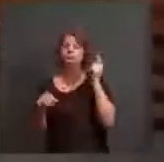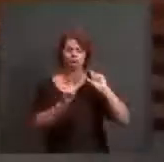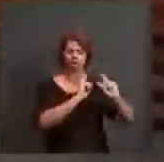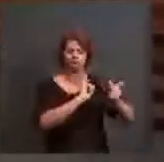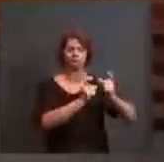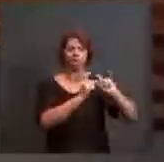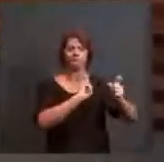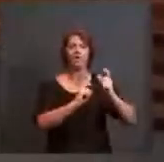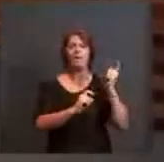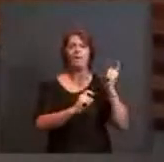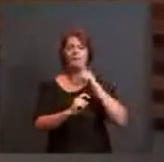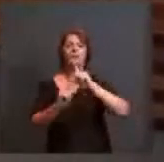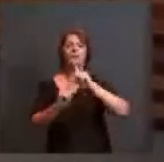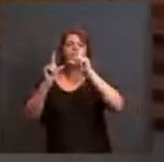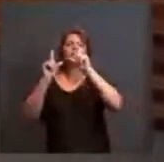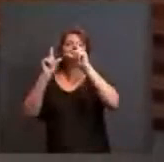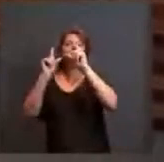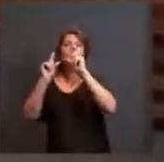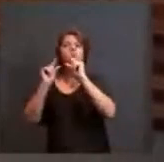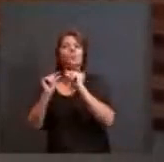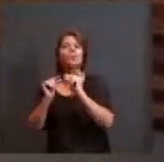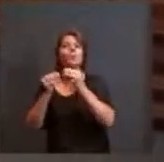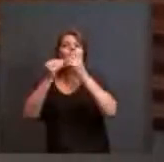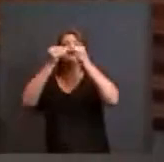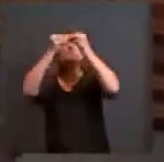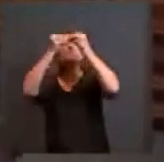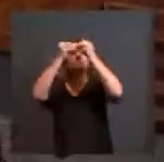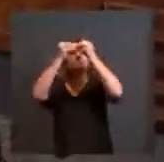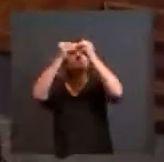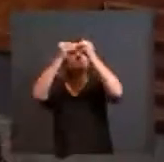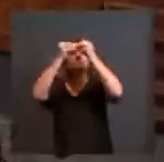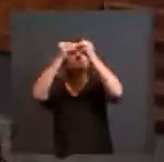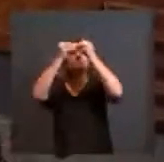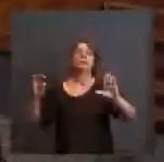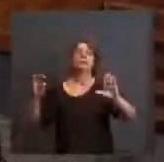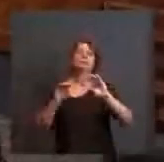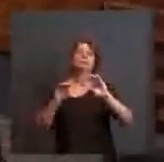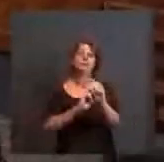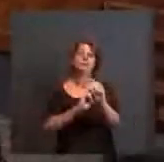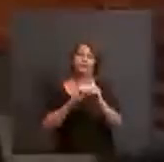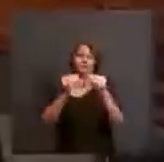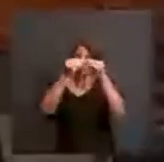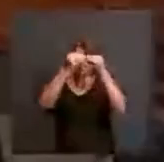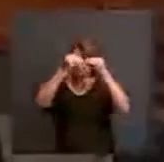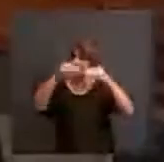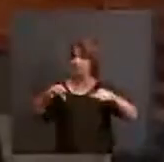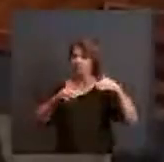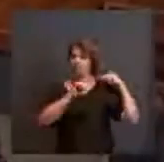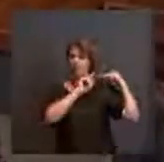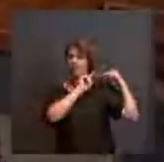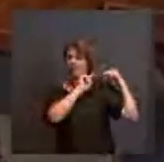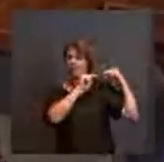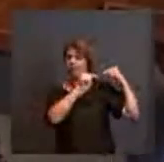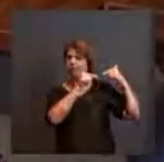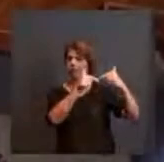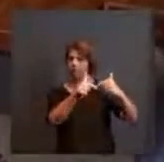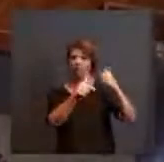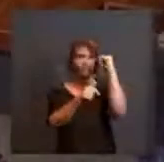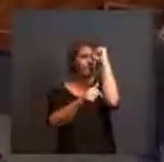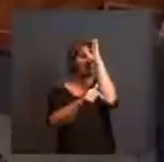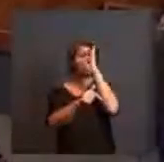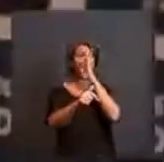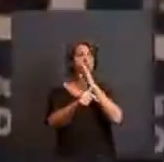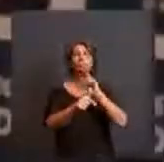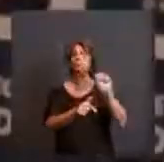para que nós possamos diminuir o tamanho do prejuízo educacional que nós tivemos do Brasil inteiro. Não